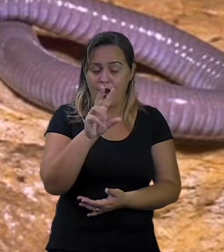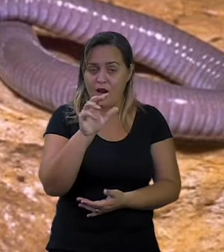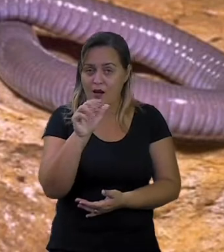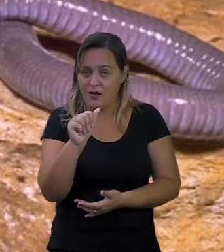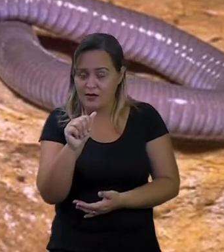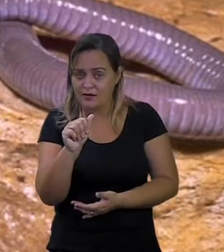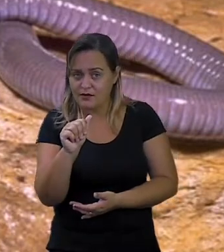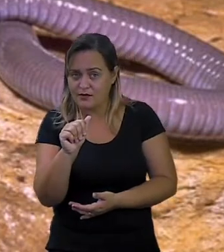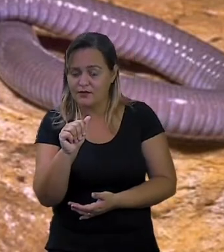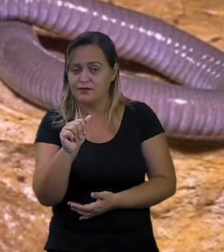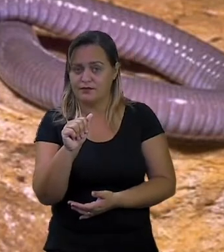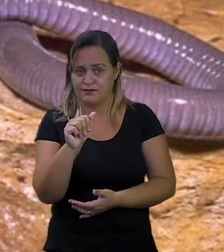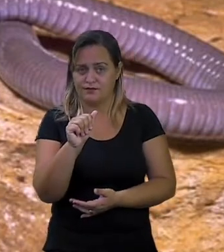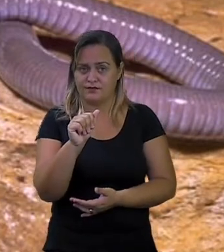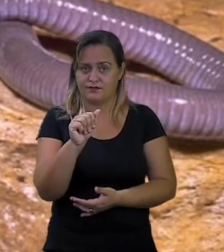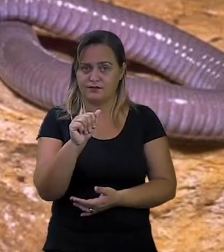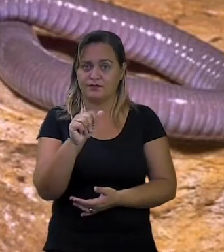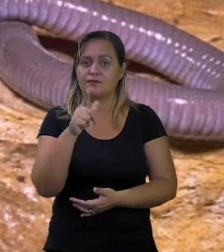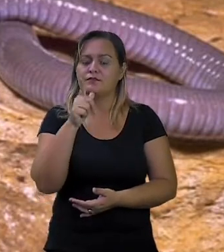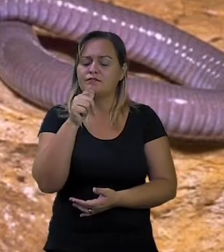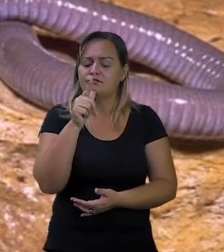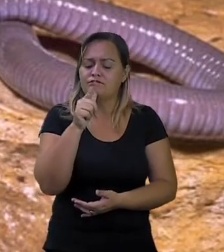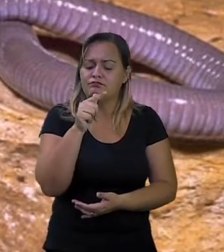terrestres bastante úmidos.